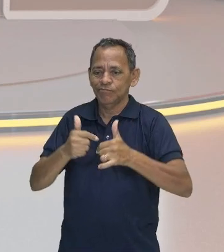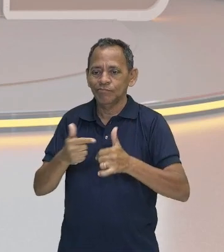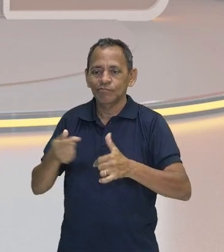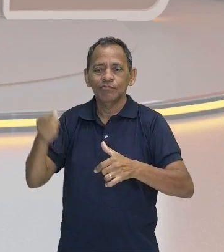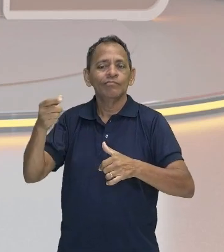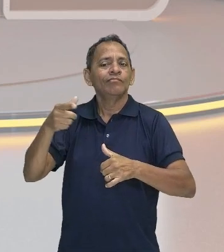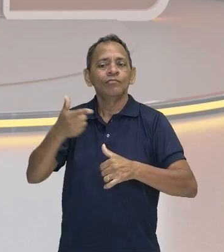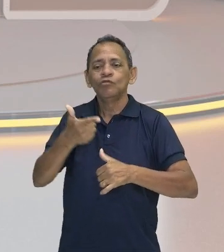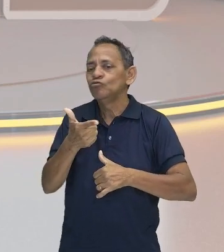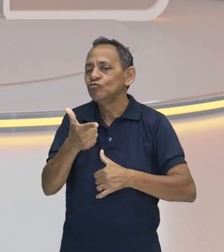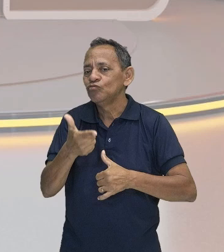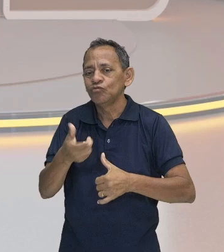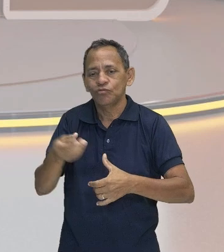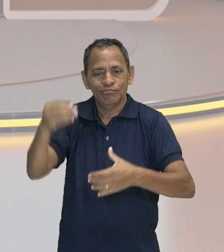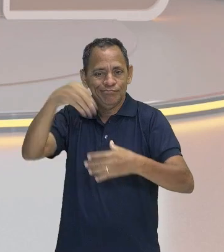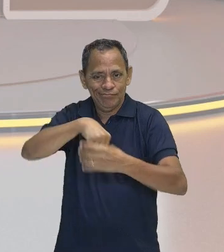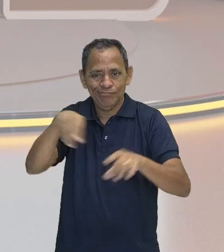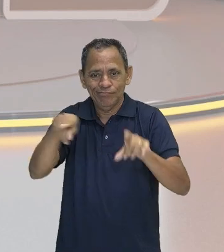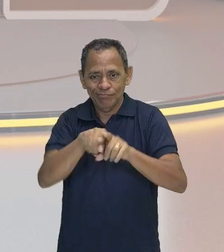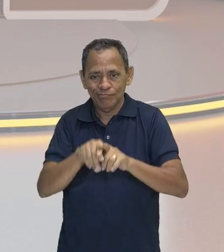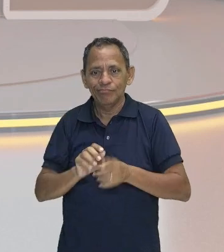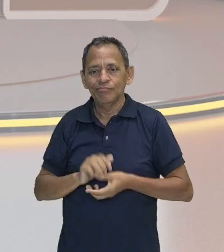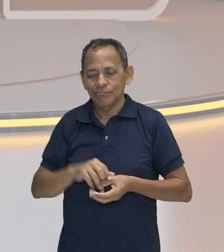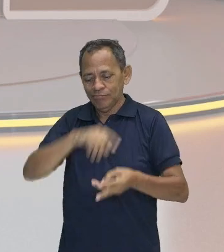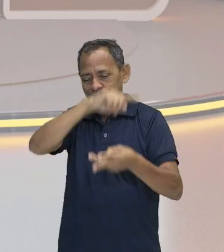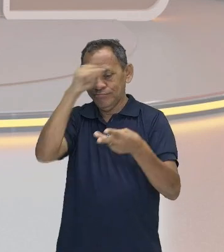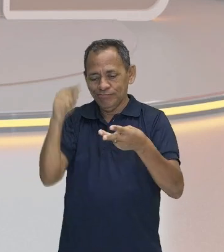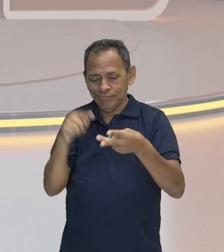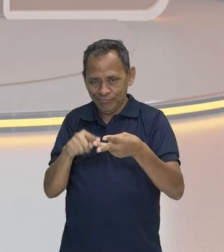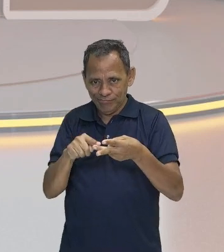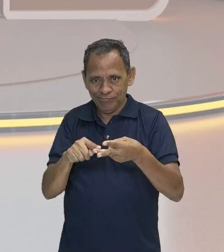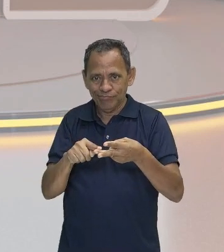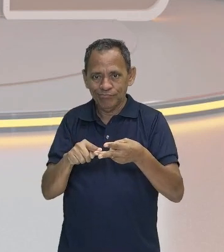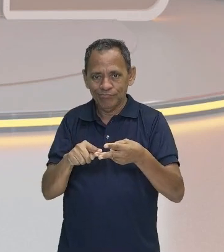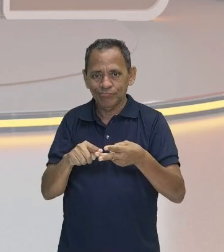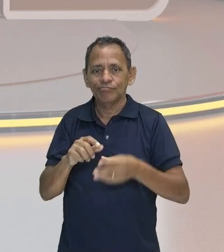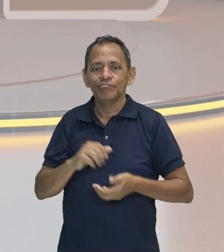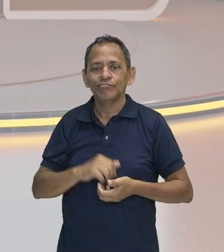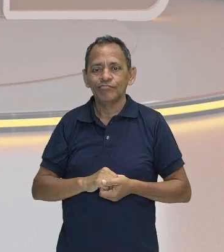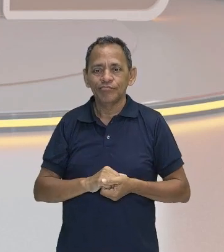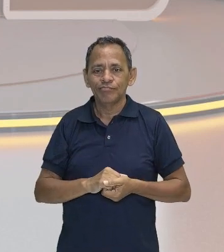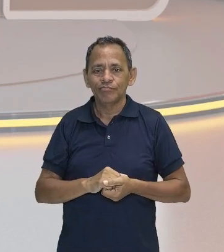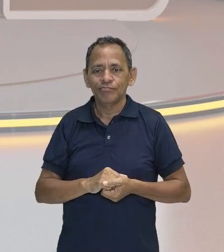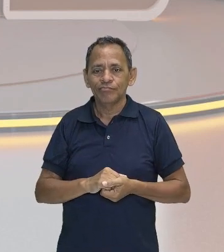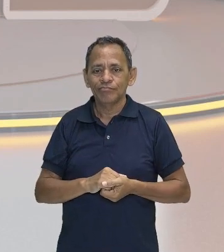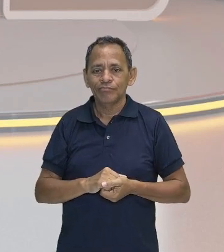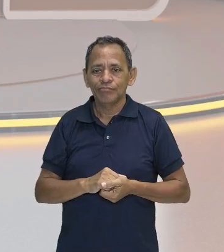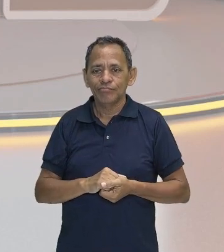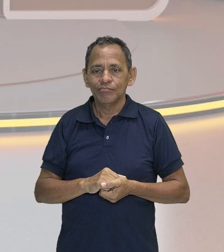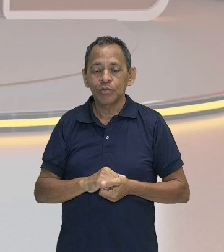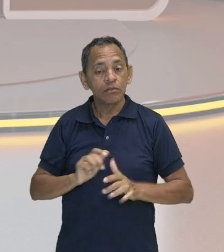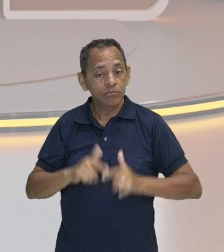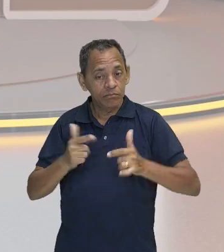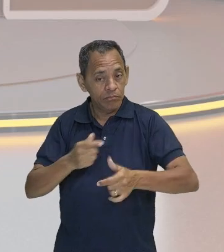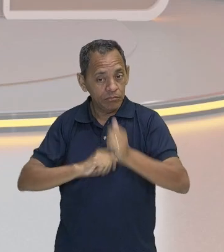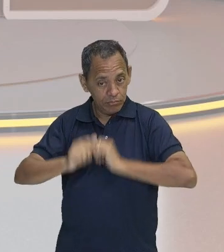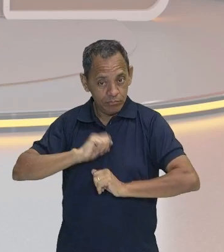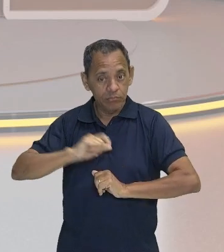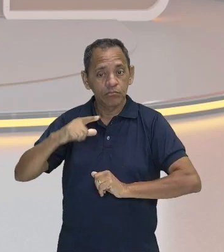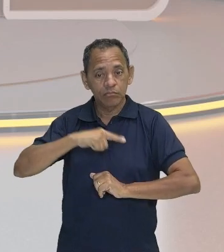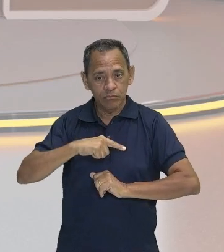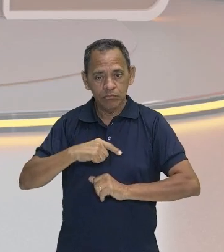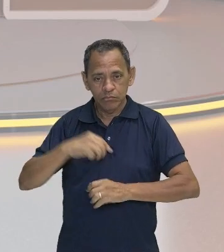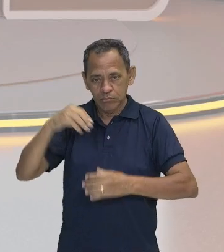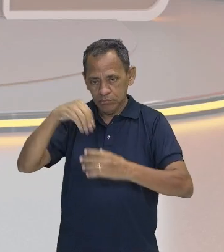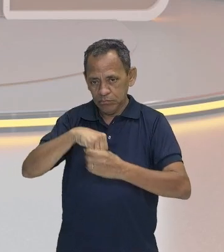setor secundário, elas fazem parte do setor terciário, tá bom? Então, são essas as atividades econômicas que fazem parte